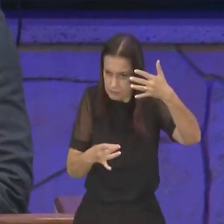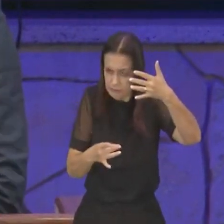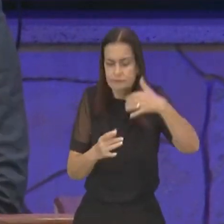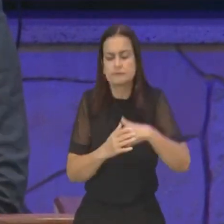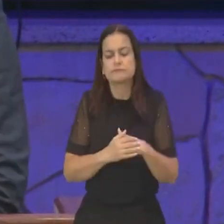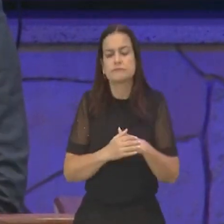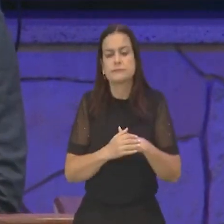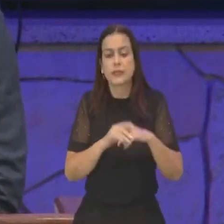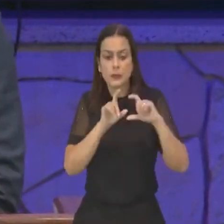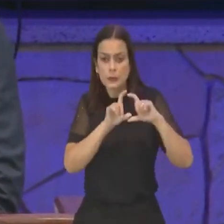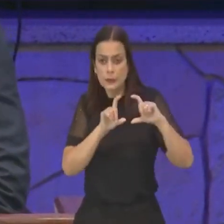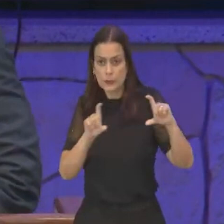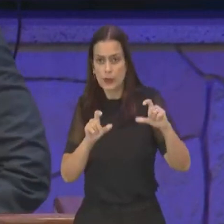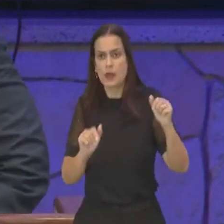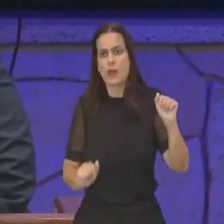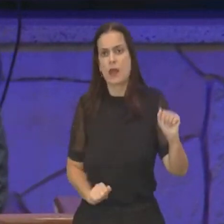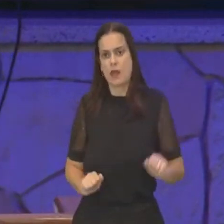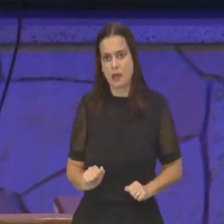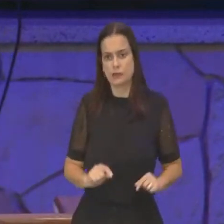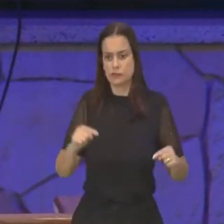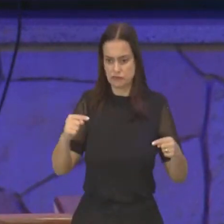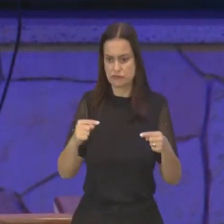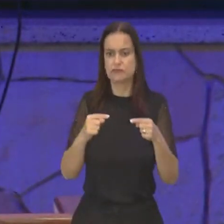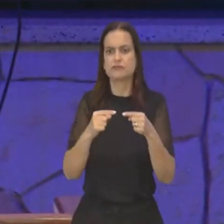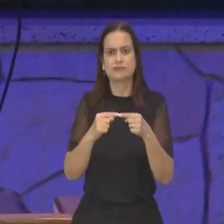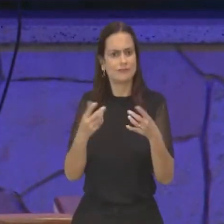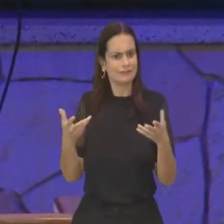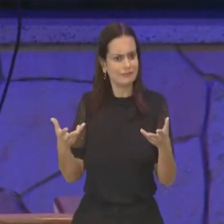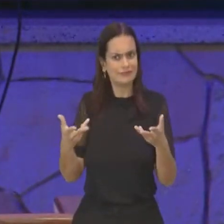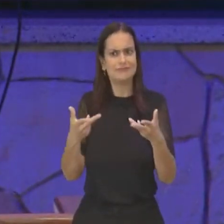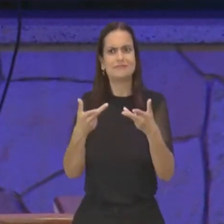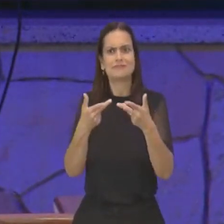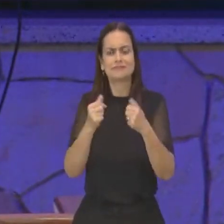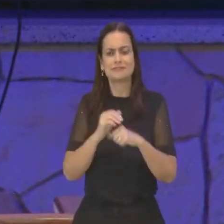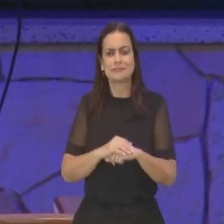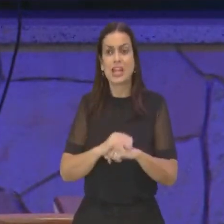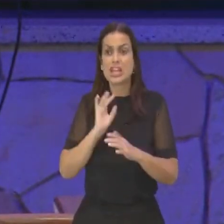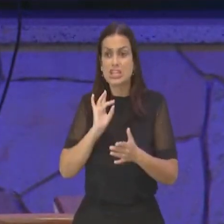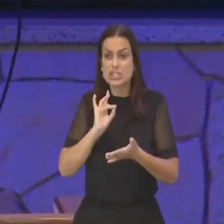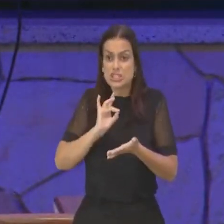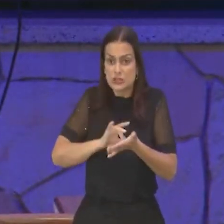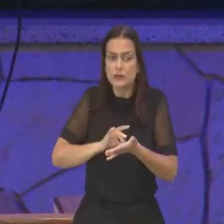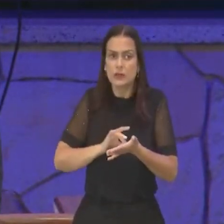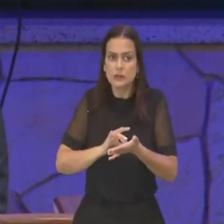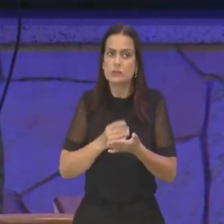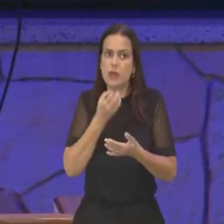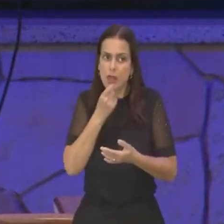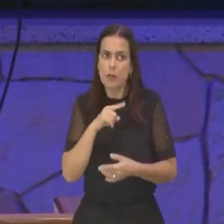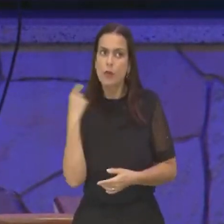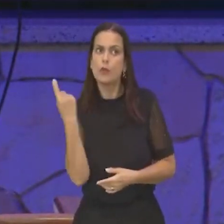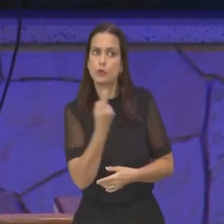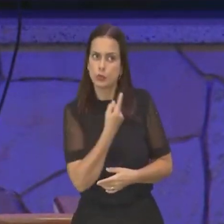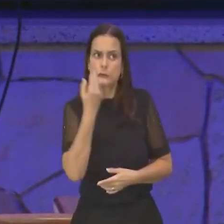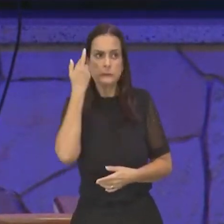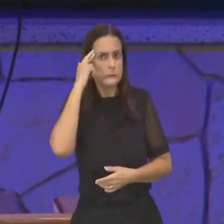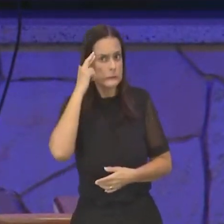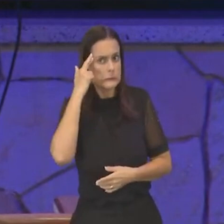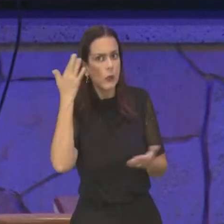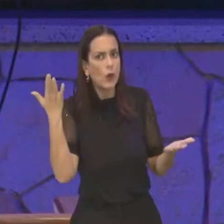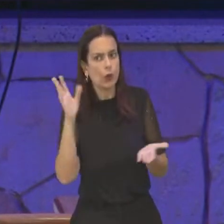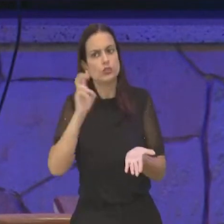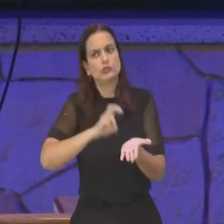nessa passagem de uma forma tão incrível que, de fato, vale a pena a nossa reflexão nessa